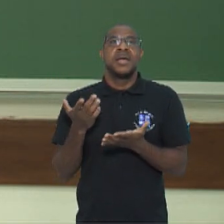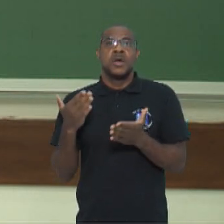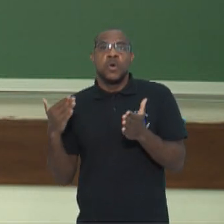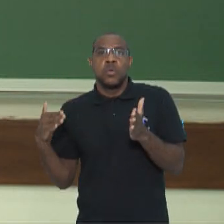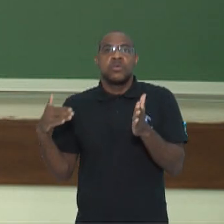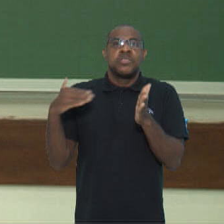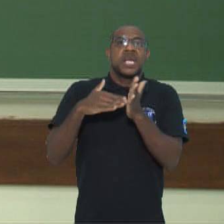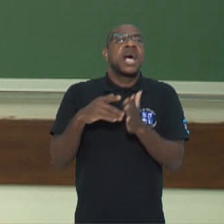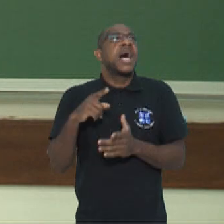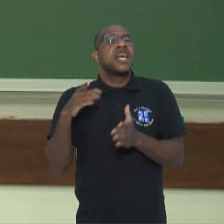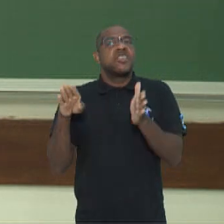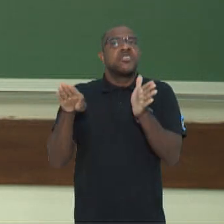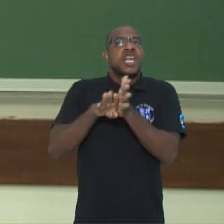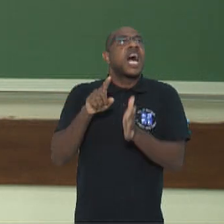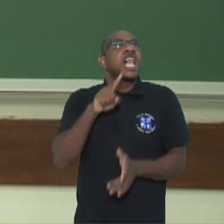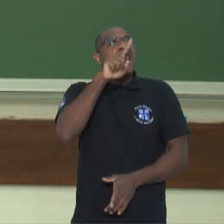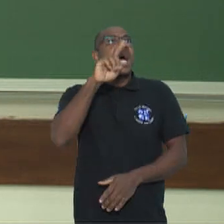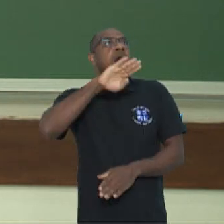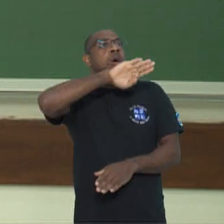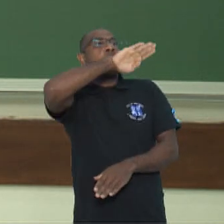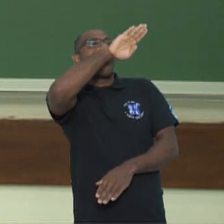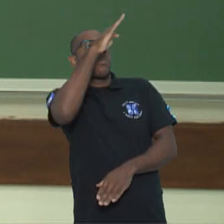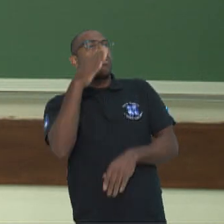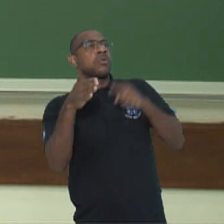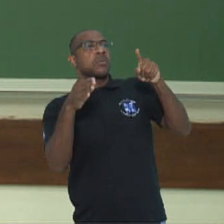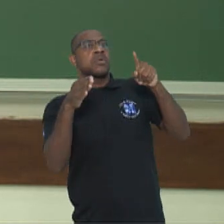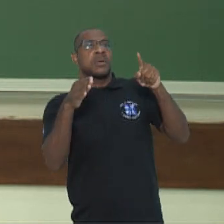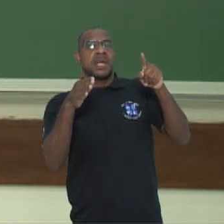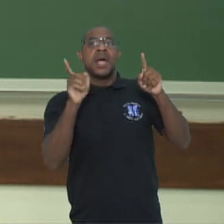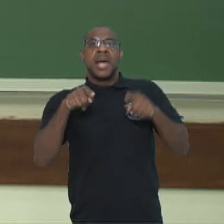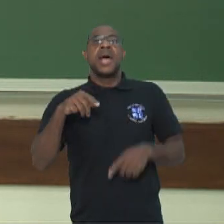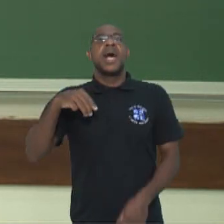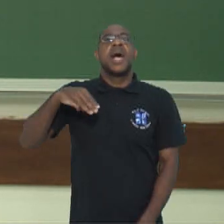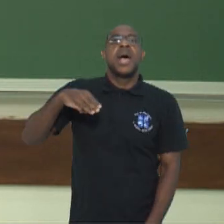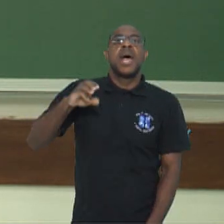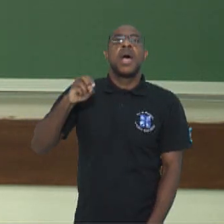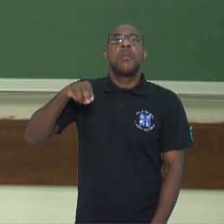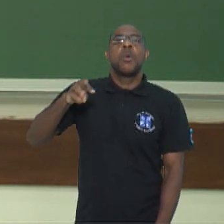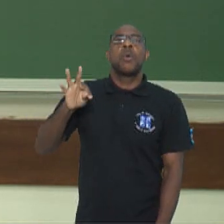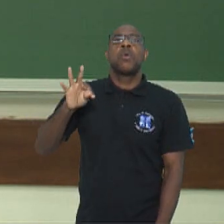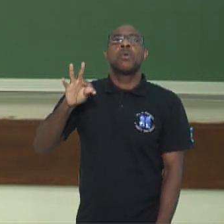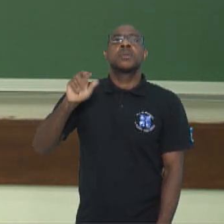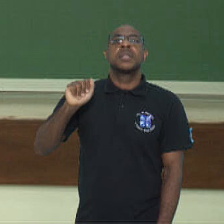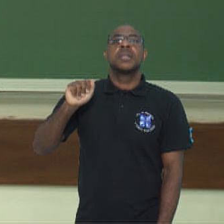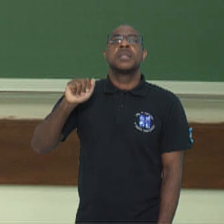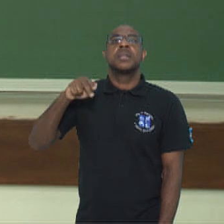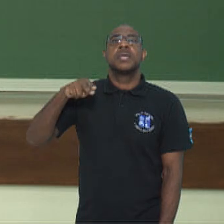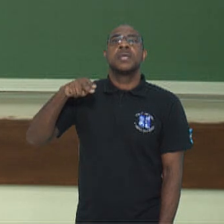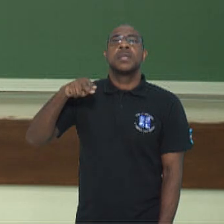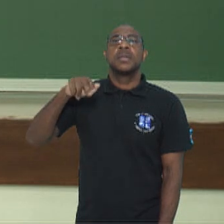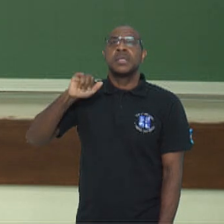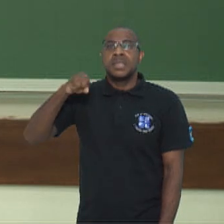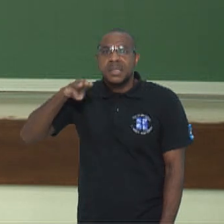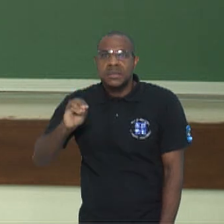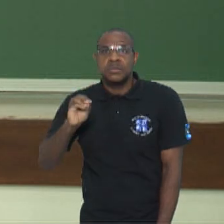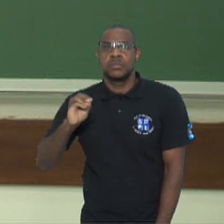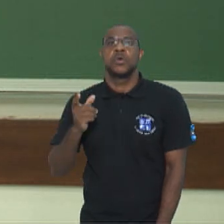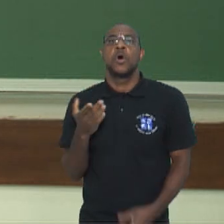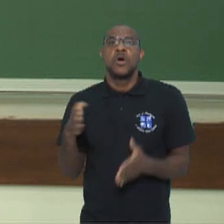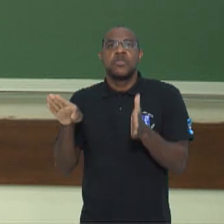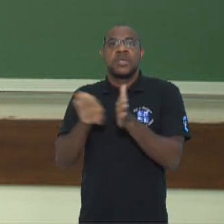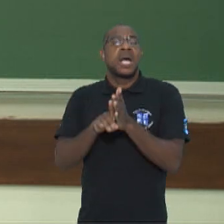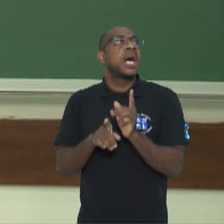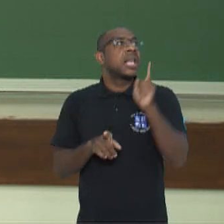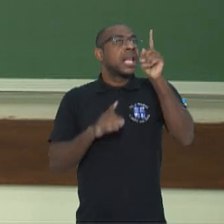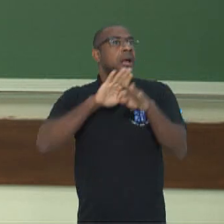cima e o percurso por onde você passa, isso sim é o montanhismo. E não somente estar lá em cima ou estar lá por um segundo propósito,